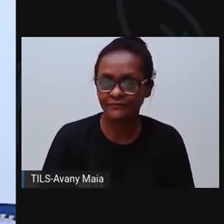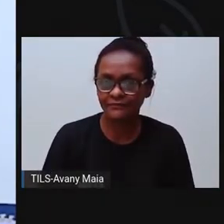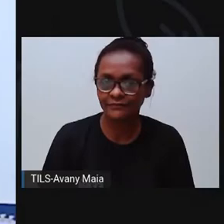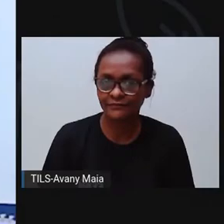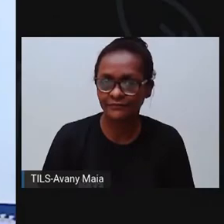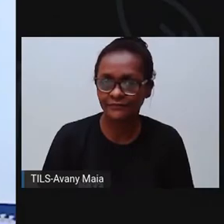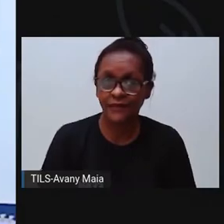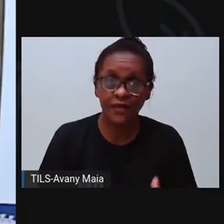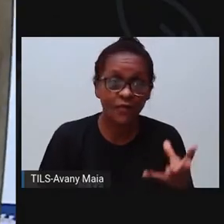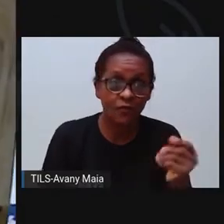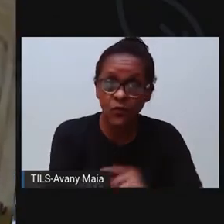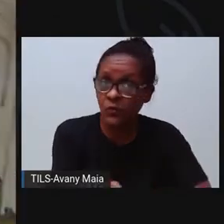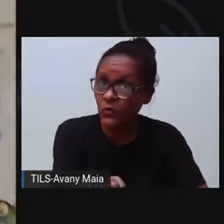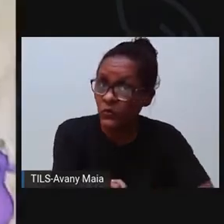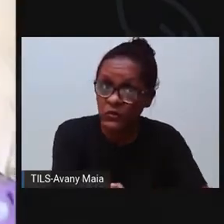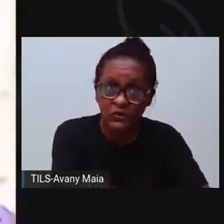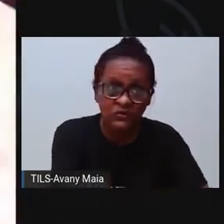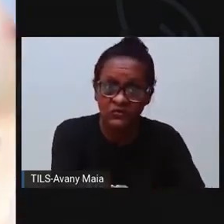Super agitado, ó.